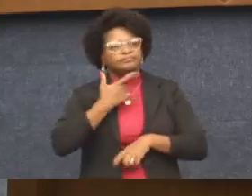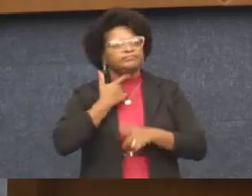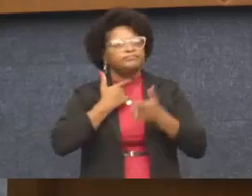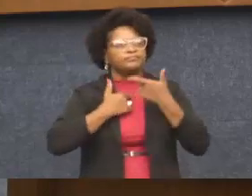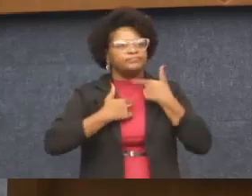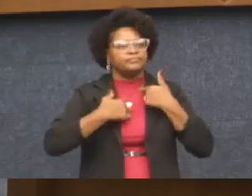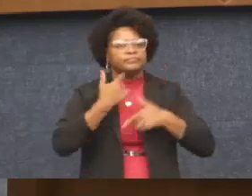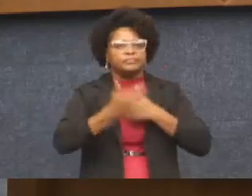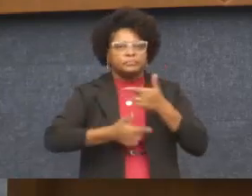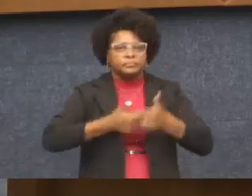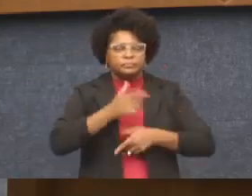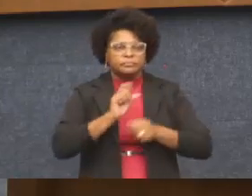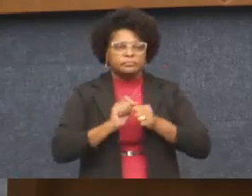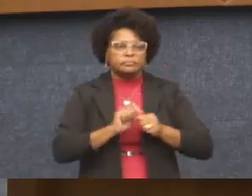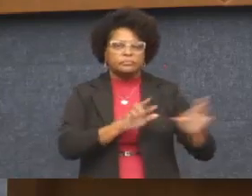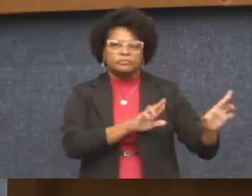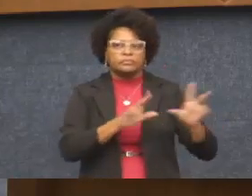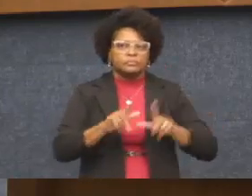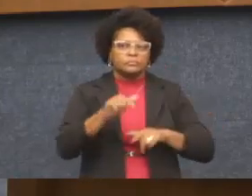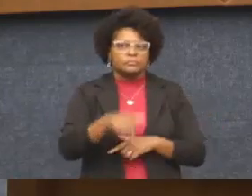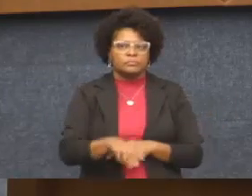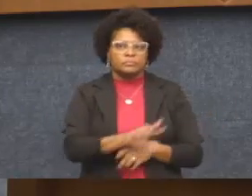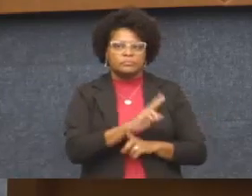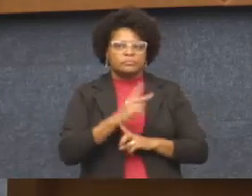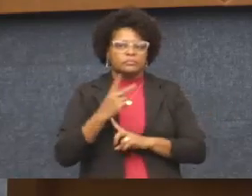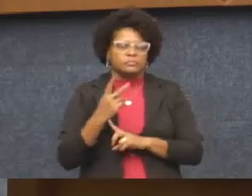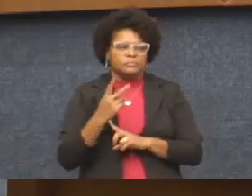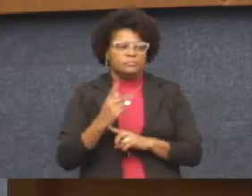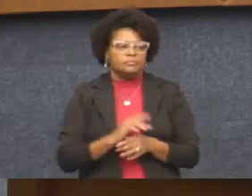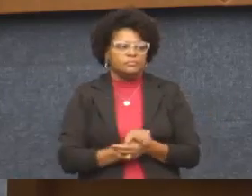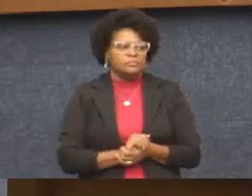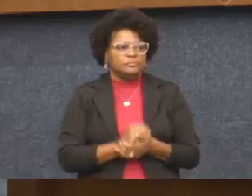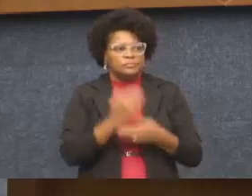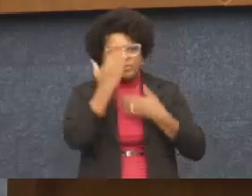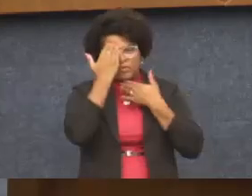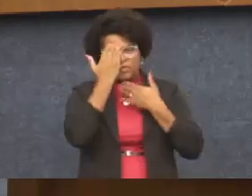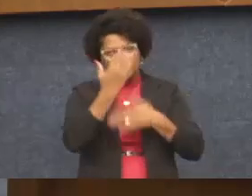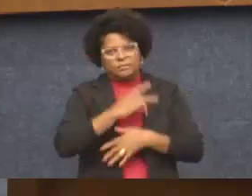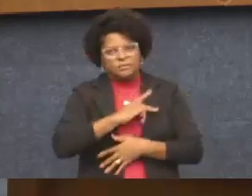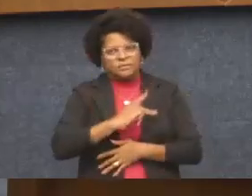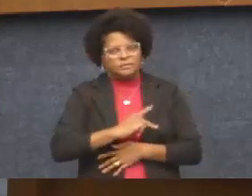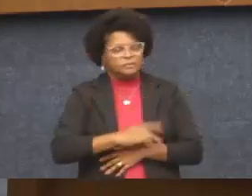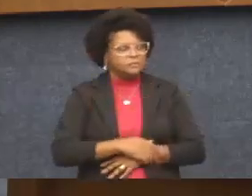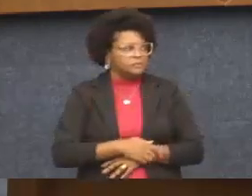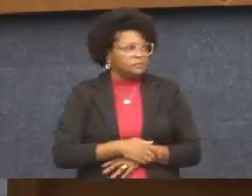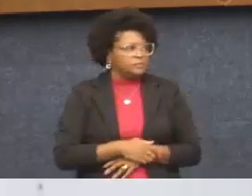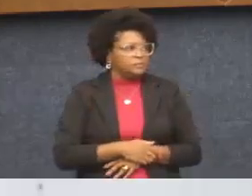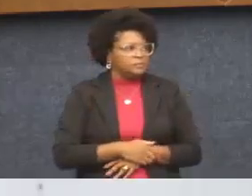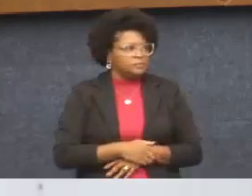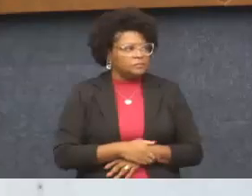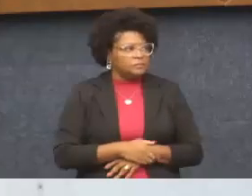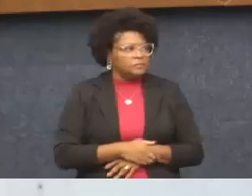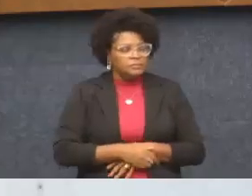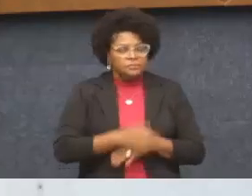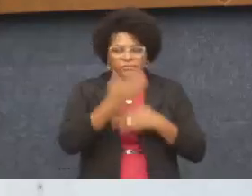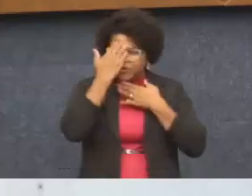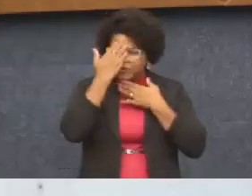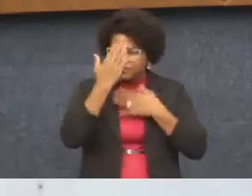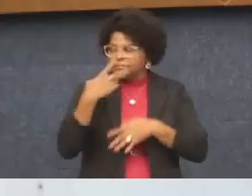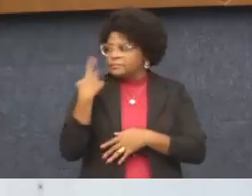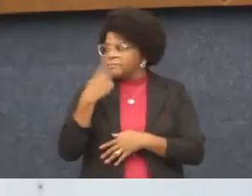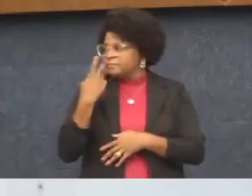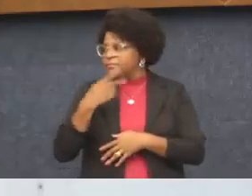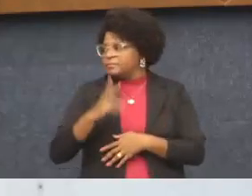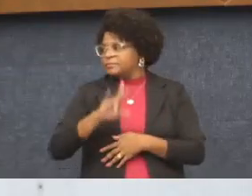trabalhar e por fazer a diferença na cidade de Belo Horizonte. Obrigado, presidente. Obrigado, vereador Lucinho da